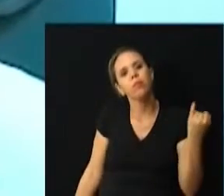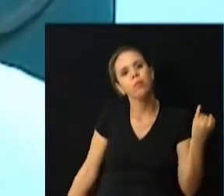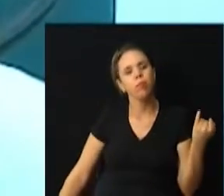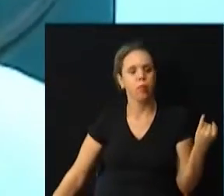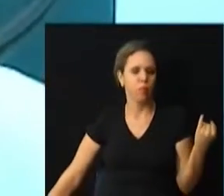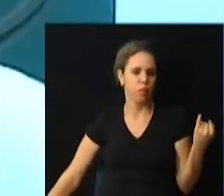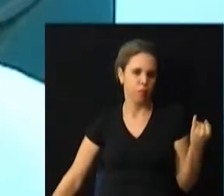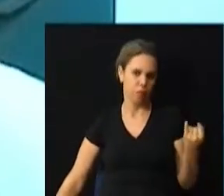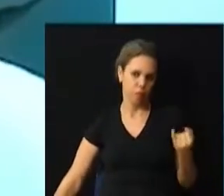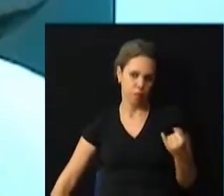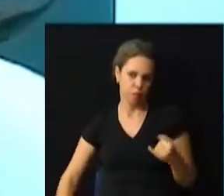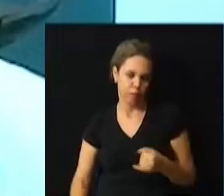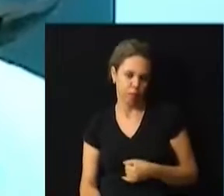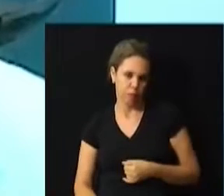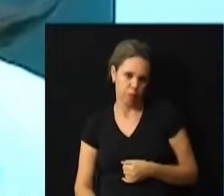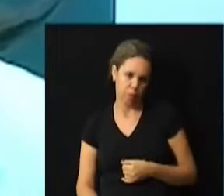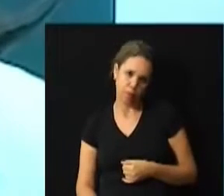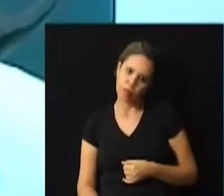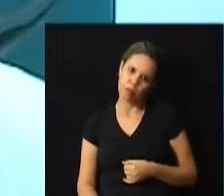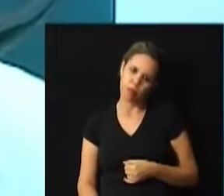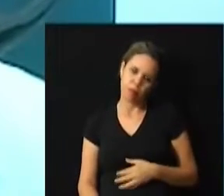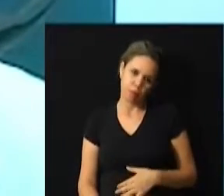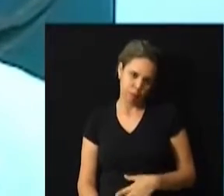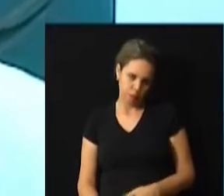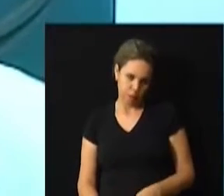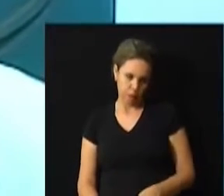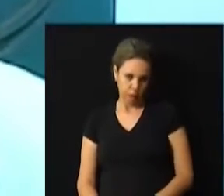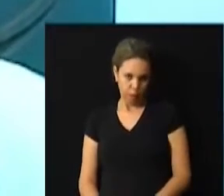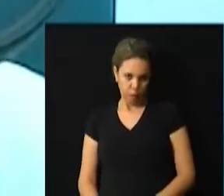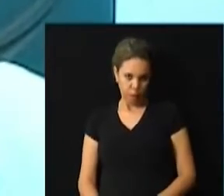a importância delas